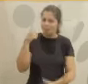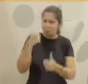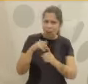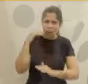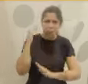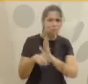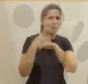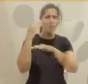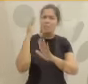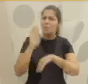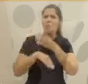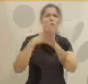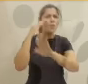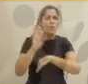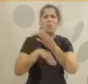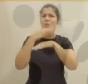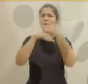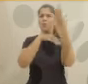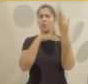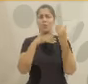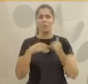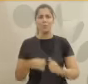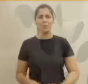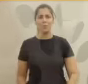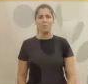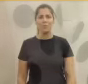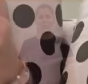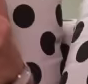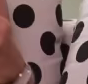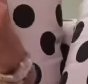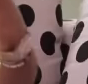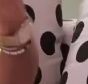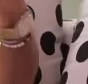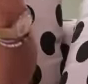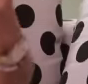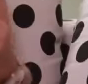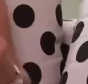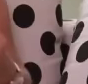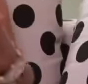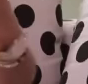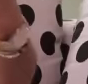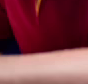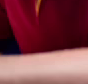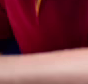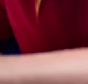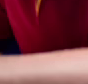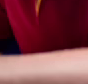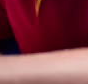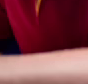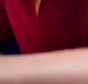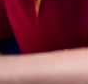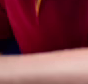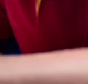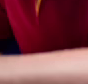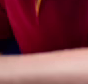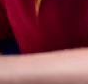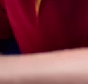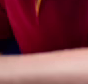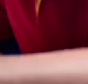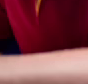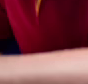diferente. Um garoto que está evoluindo, evoluindo, evoluindo. Fotos. Na